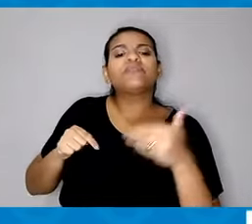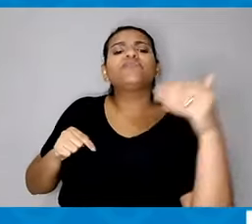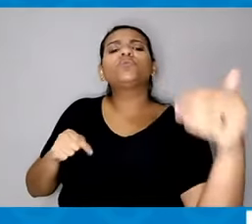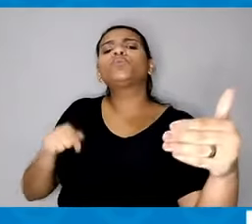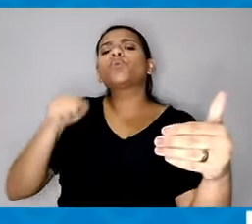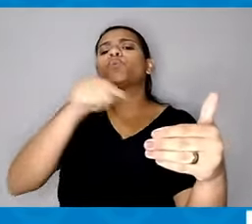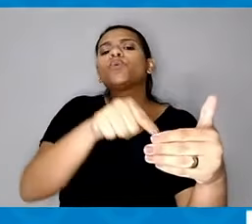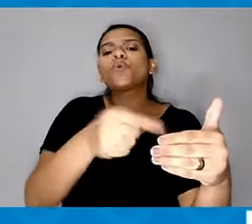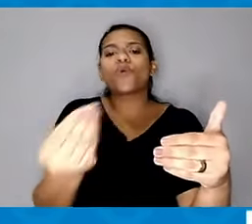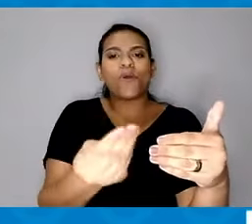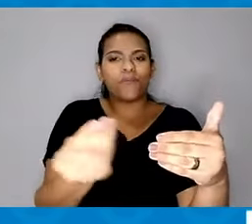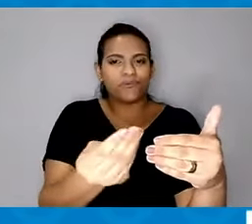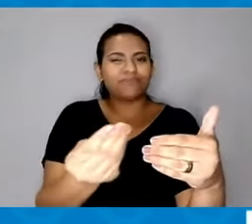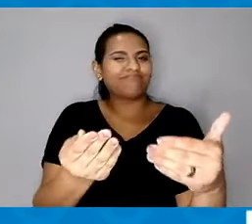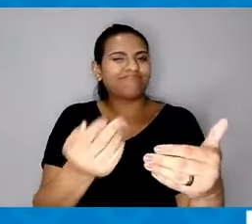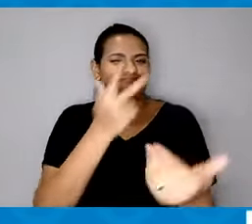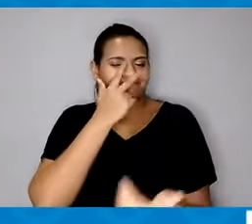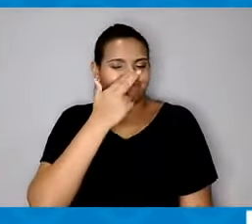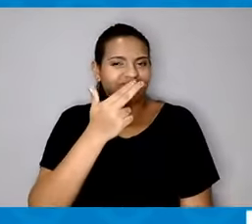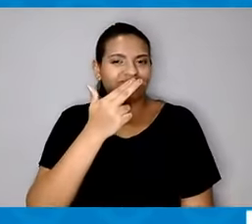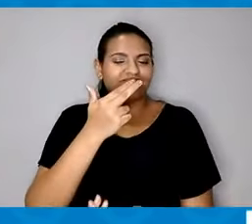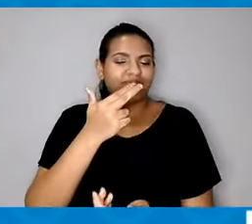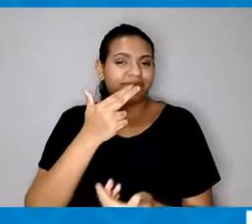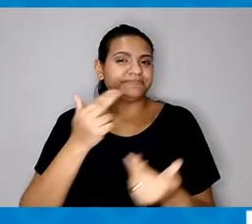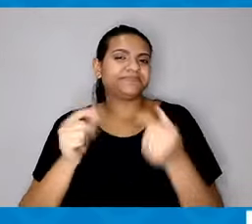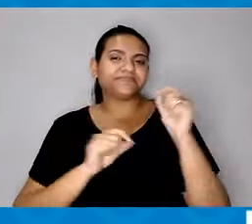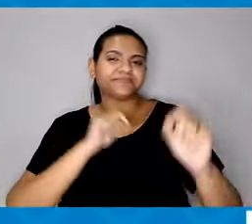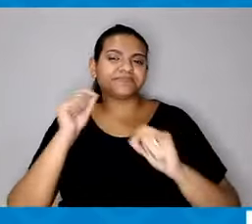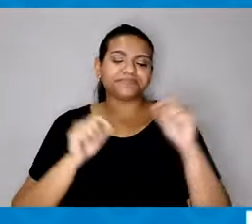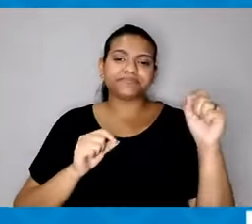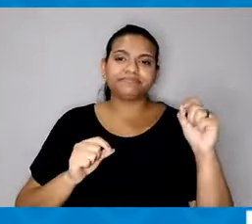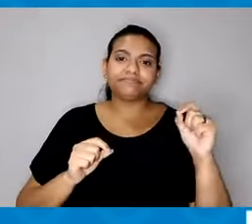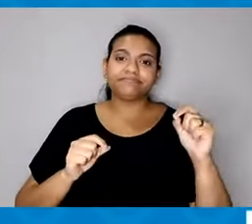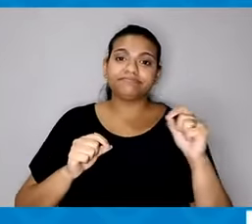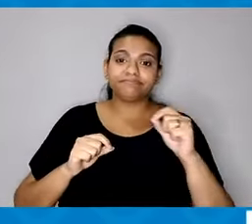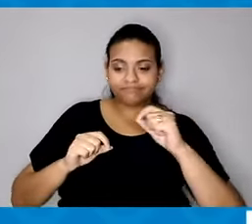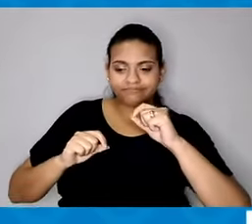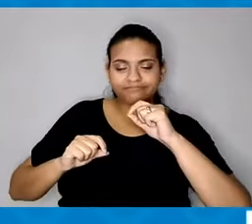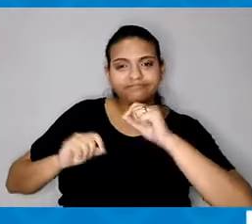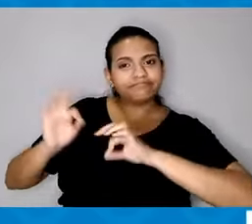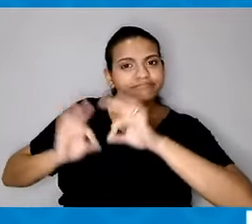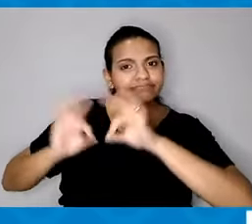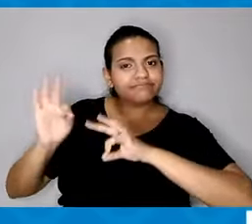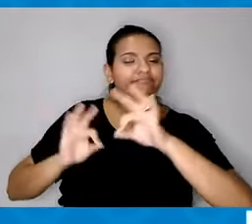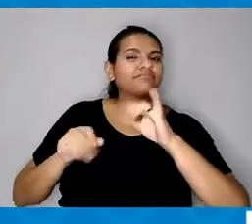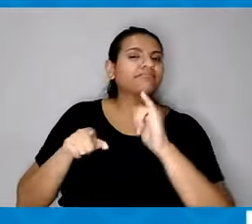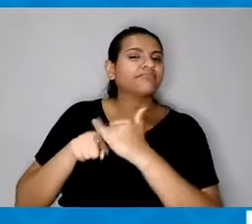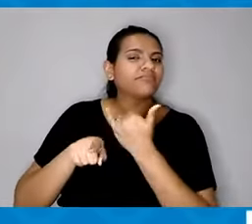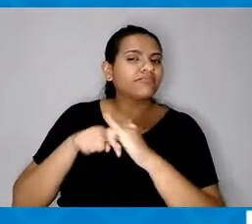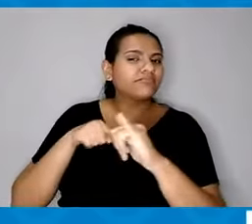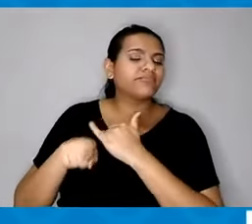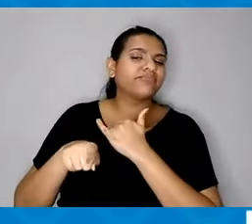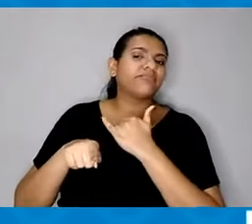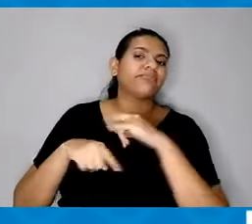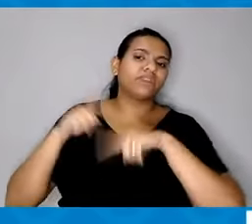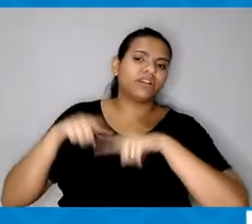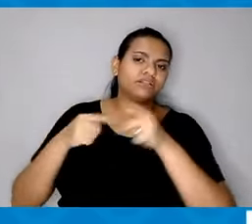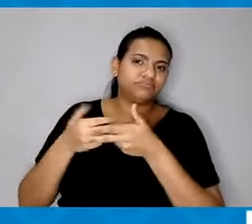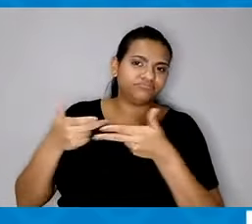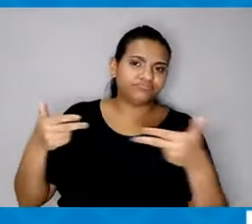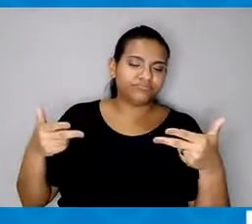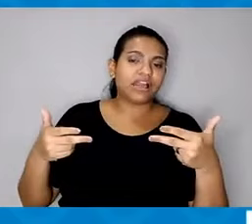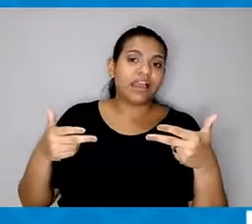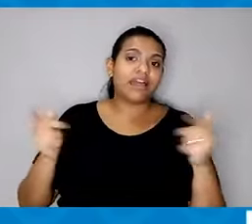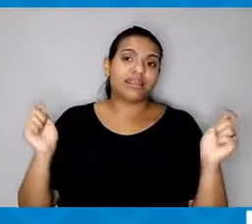maneira a estruturar as condições que permitem aquele futuro emergir, ou aqueles futuros possíveis emergir. Então, você começa a criar as